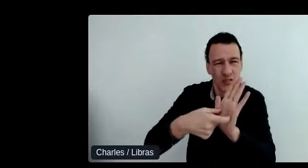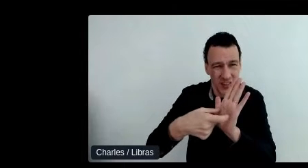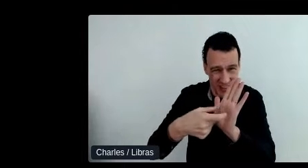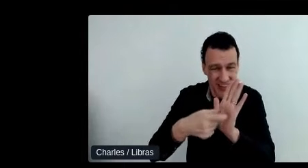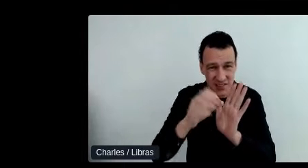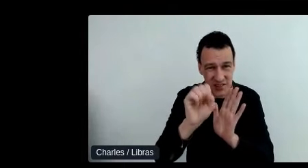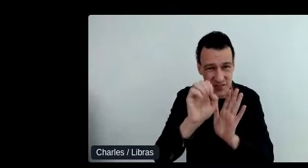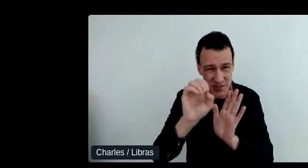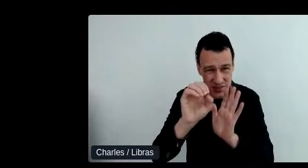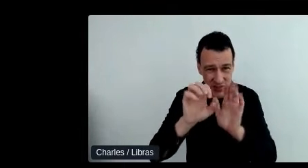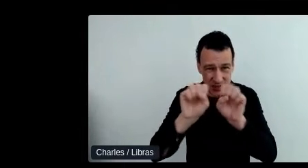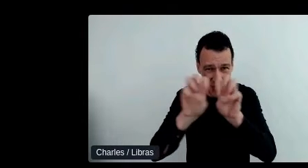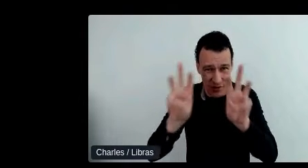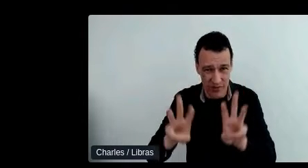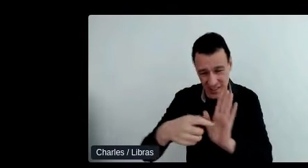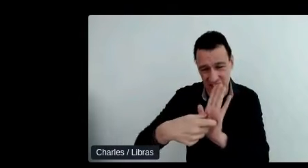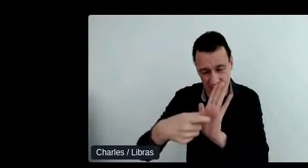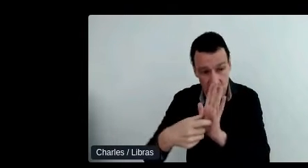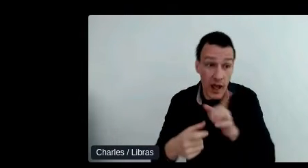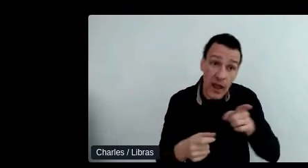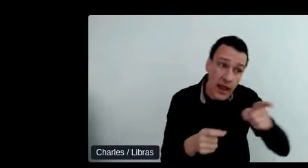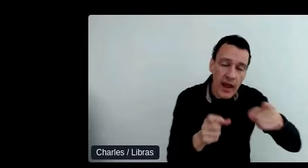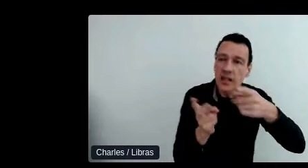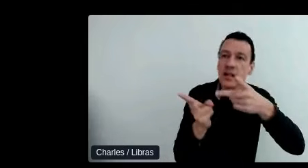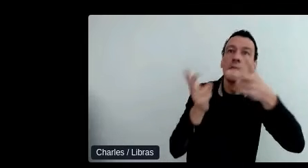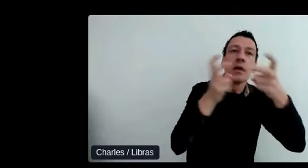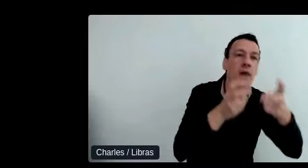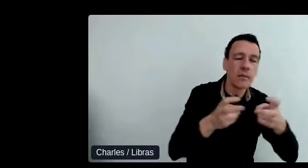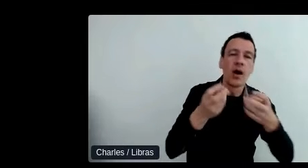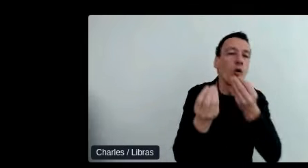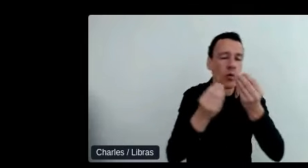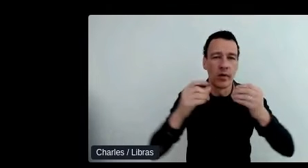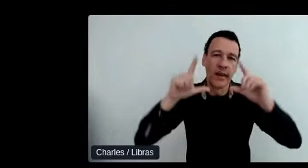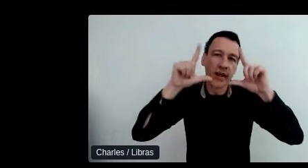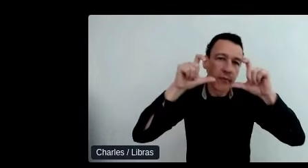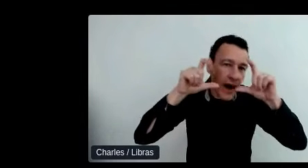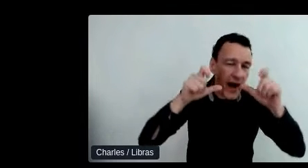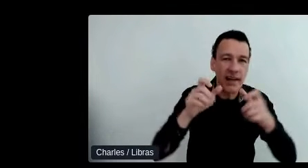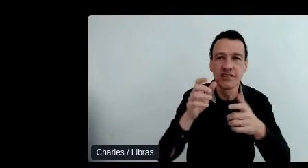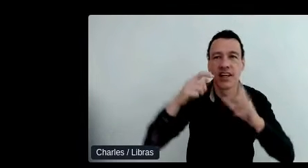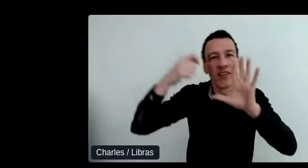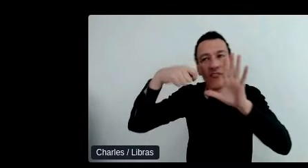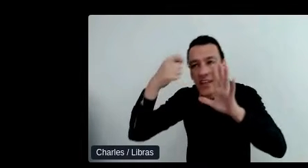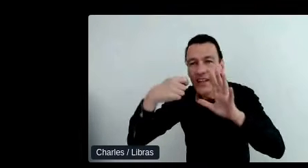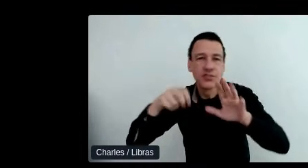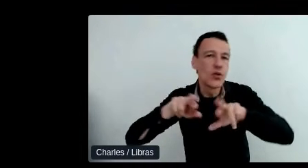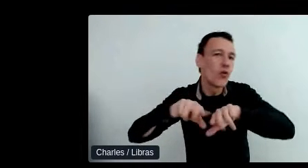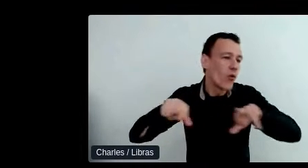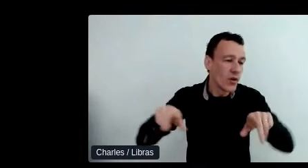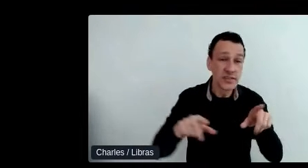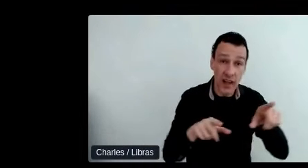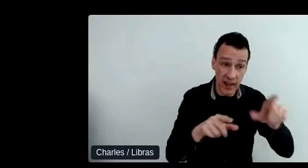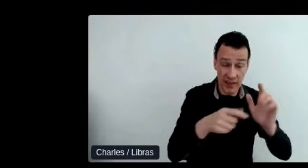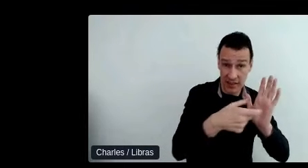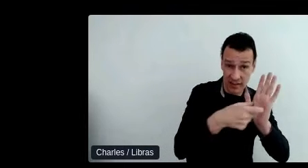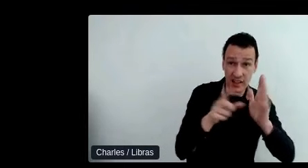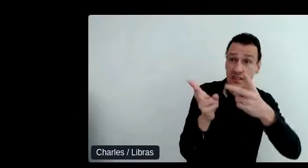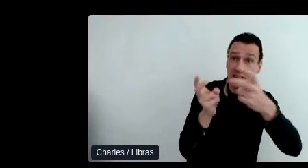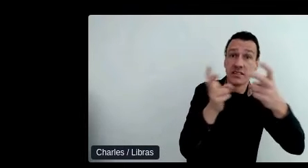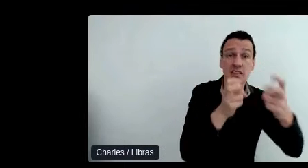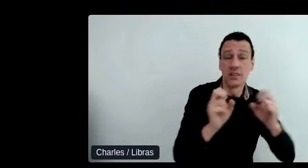vídeos. Então, se a gente tem um algoritmo de detecção de imagem vinculado à pesquisa